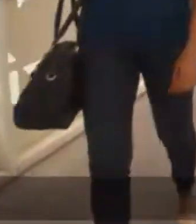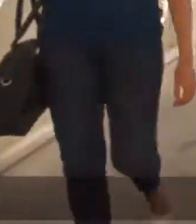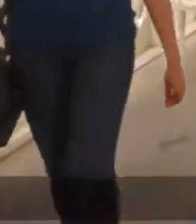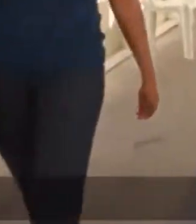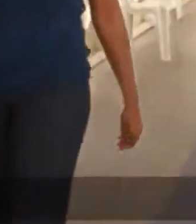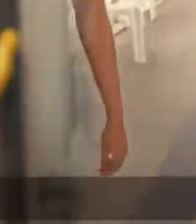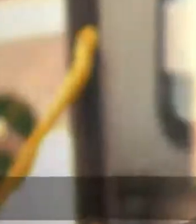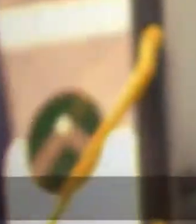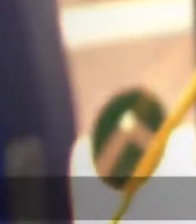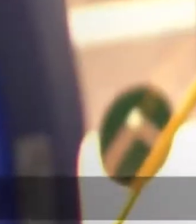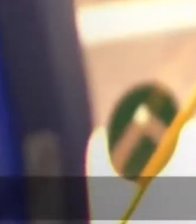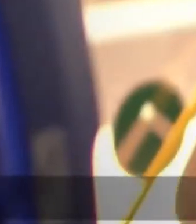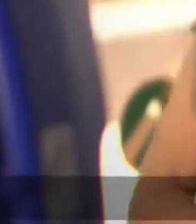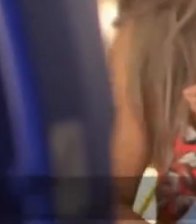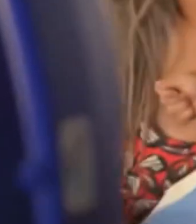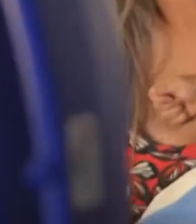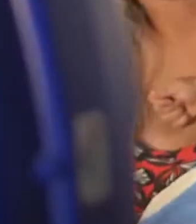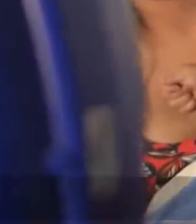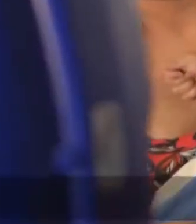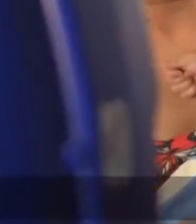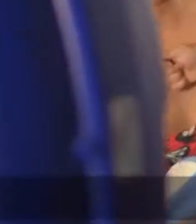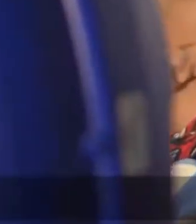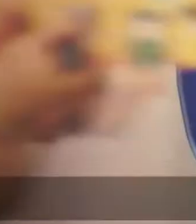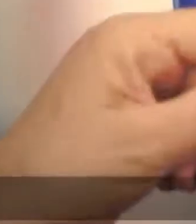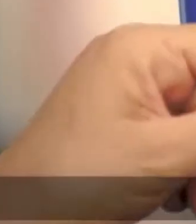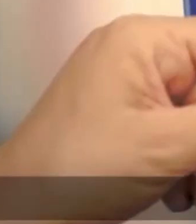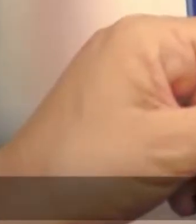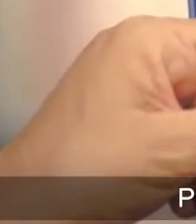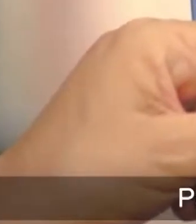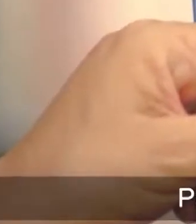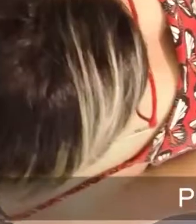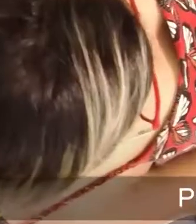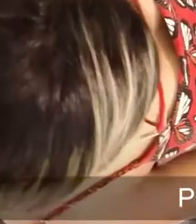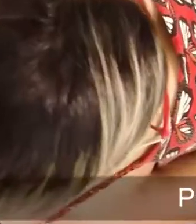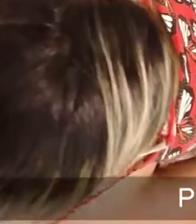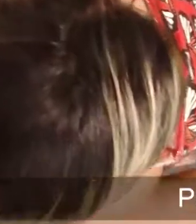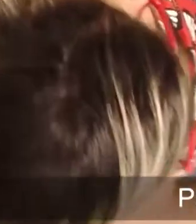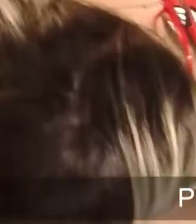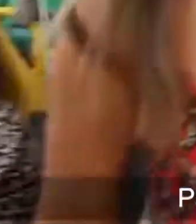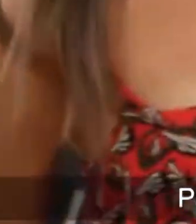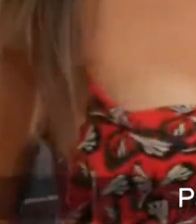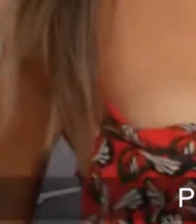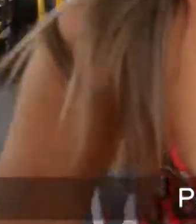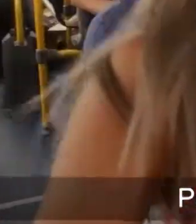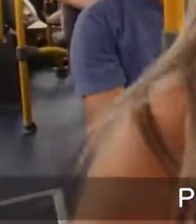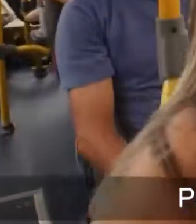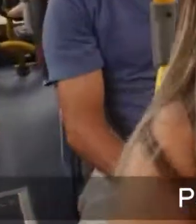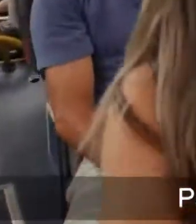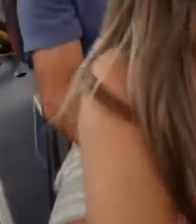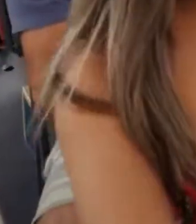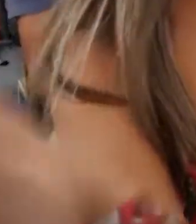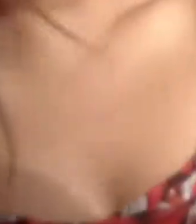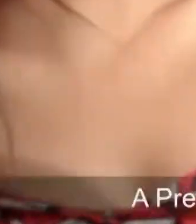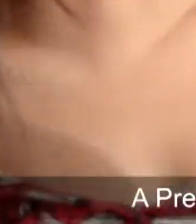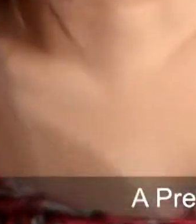ditadura, houve. Eu fico preocupado, somos todos aqui professores,